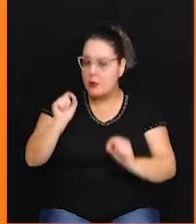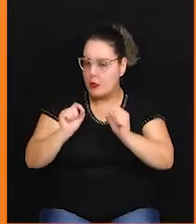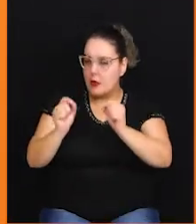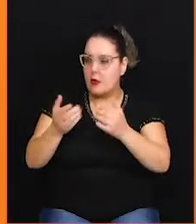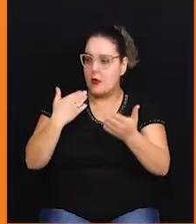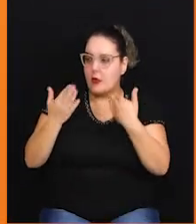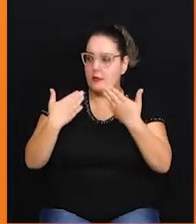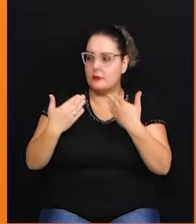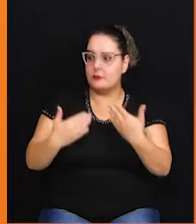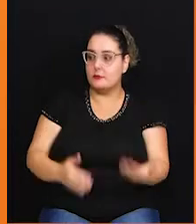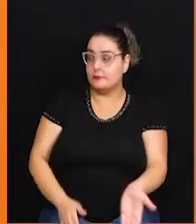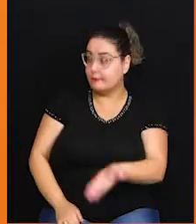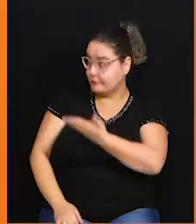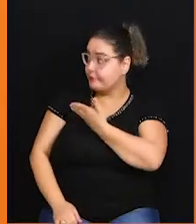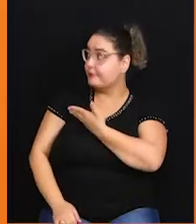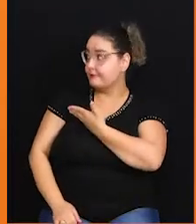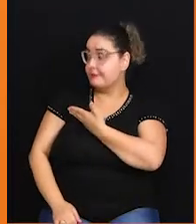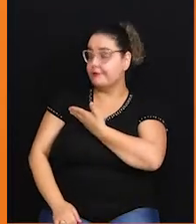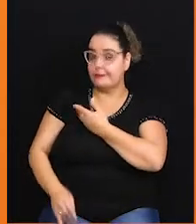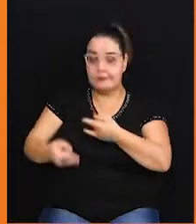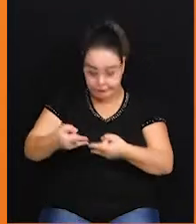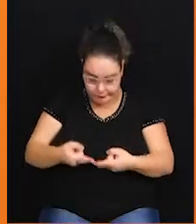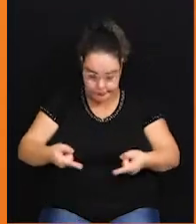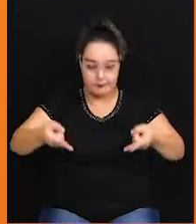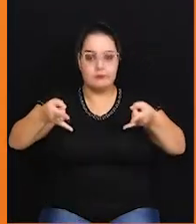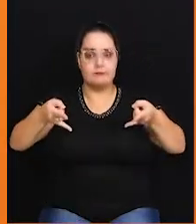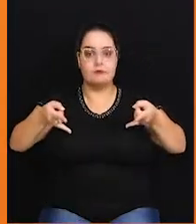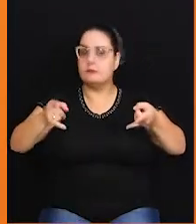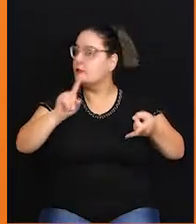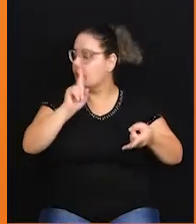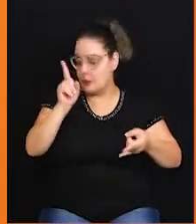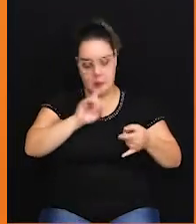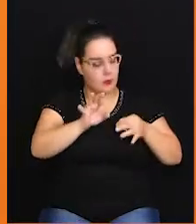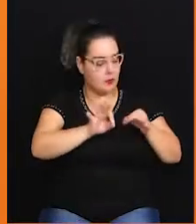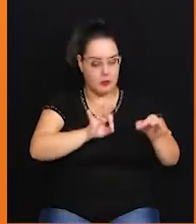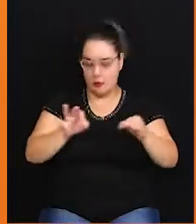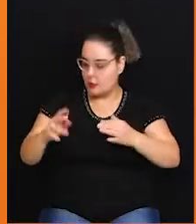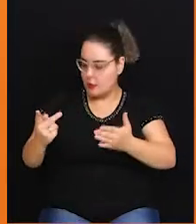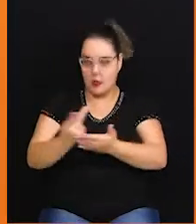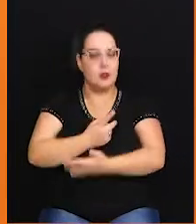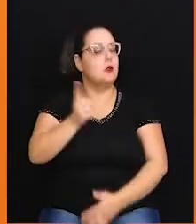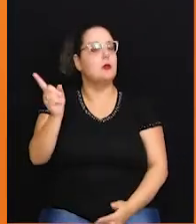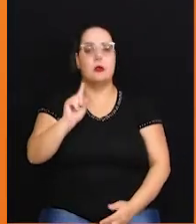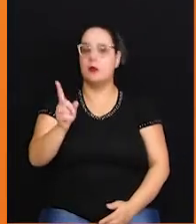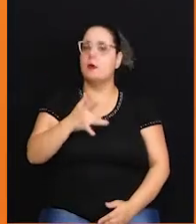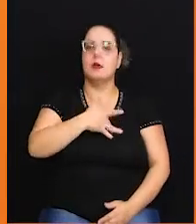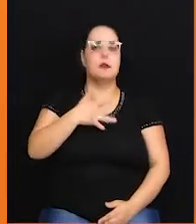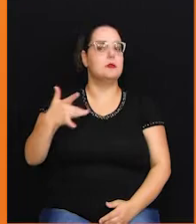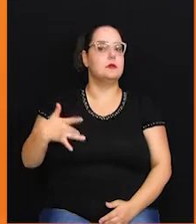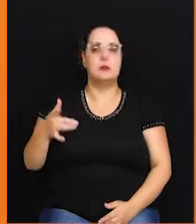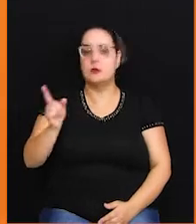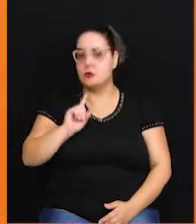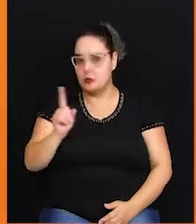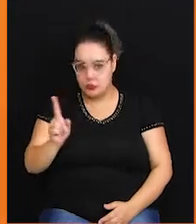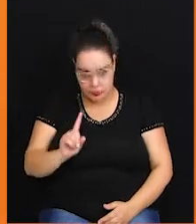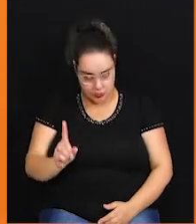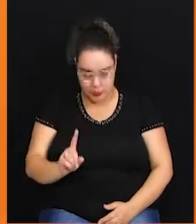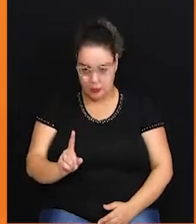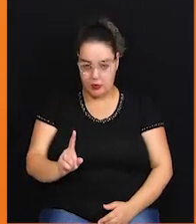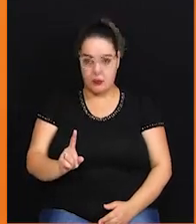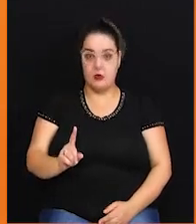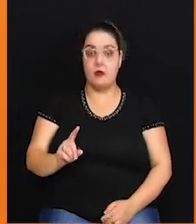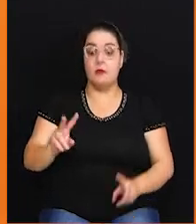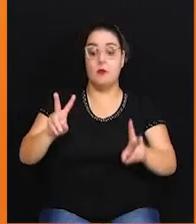conversar? Sobre isso aqui, ó. Absorvente. Não, você não está no programa errado, não é programa de saúde. A gente vai falar de